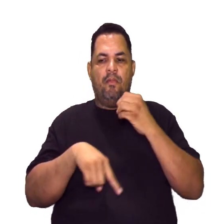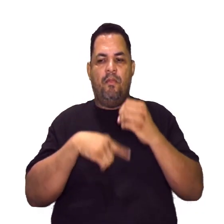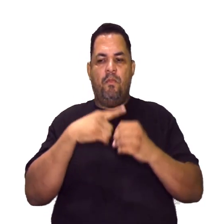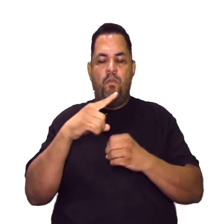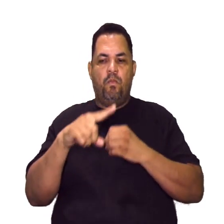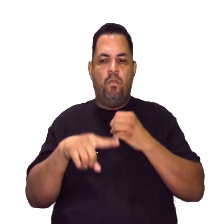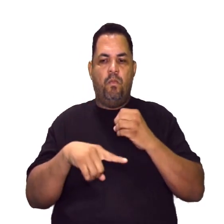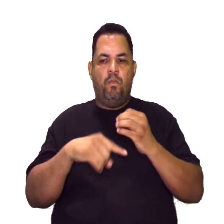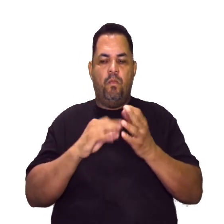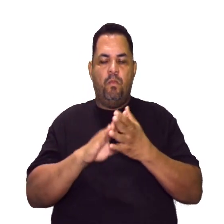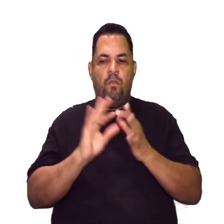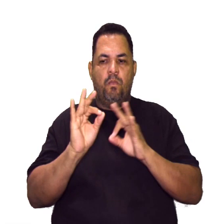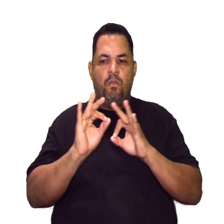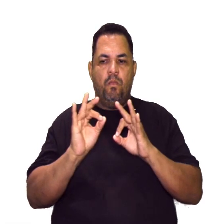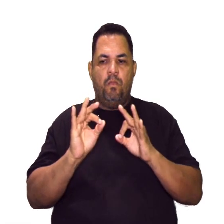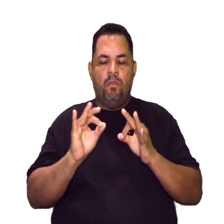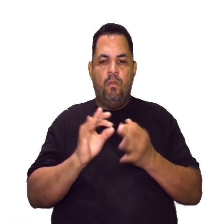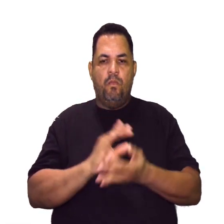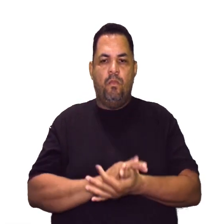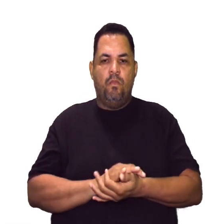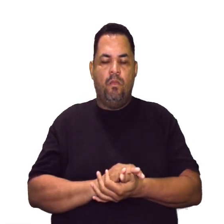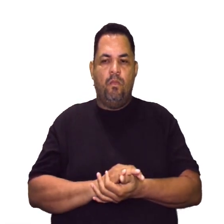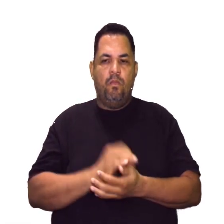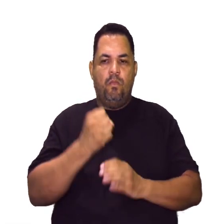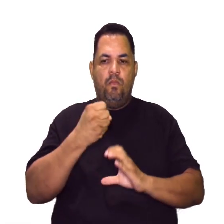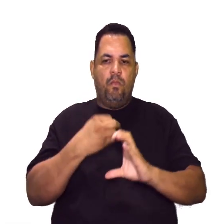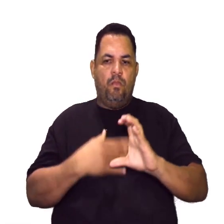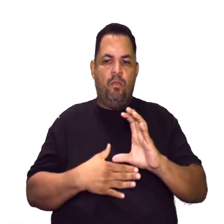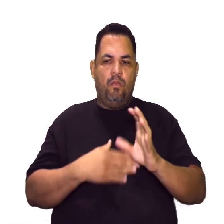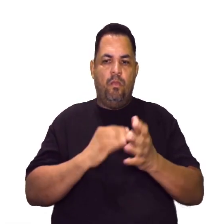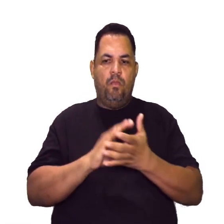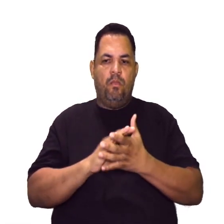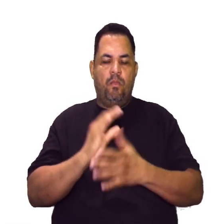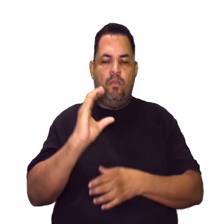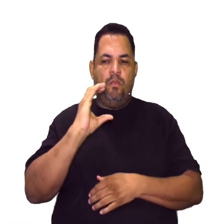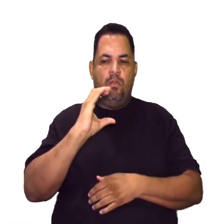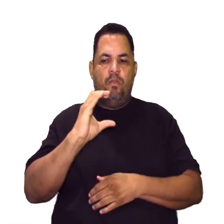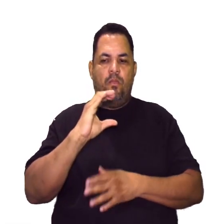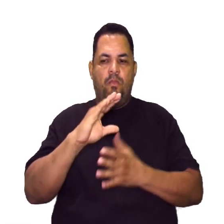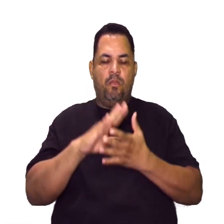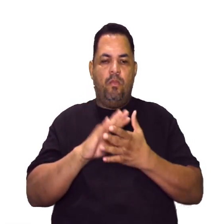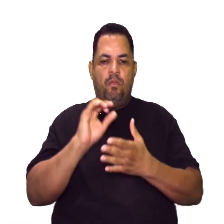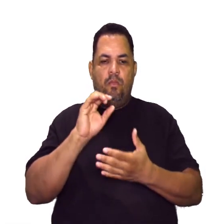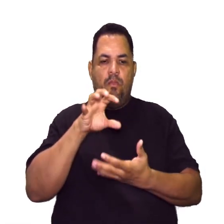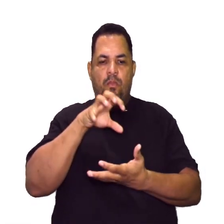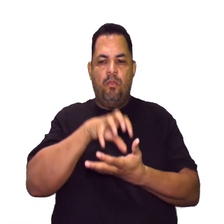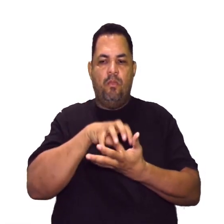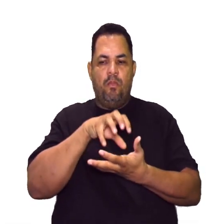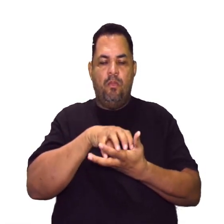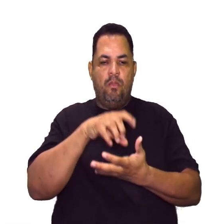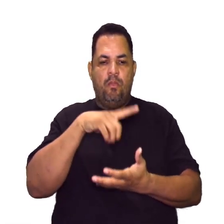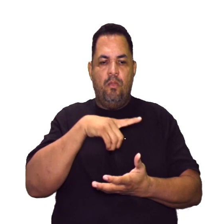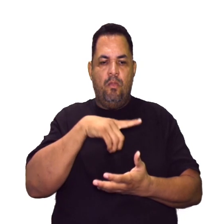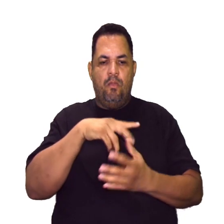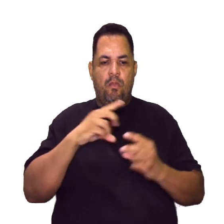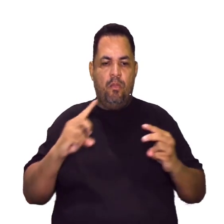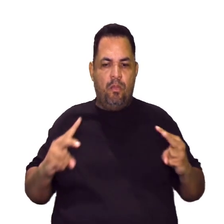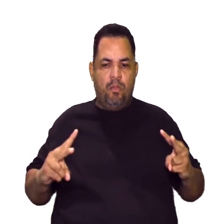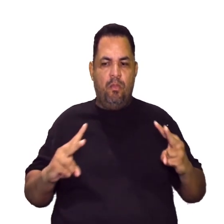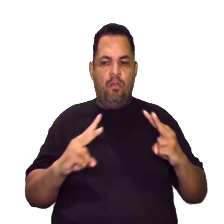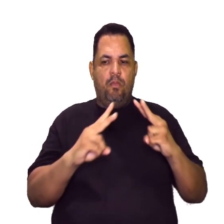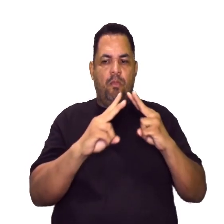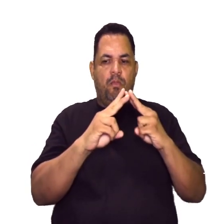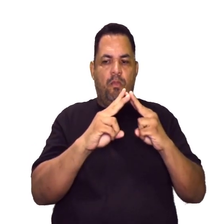4 átomos ligantes. É a característica do carbono quando ele é um elemento central, né? Temos a